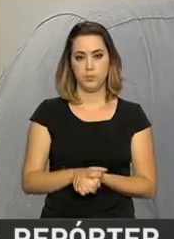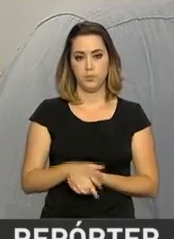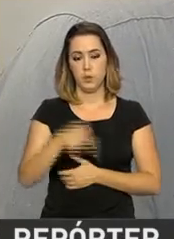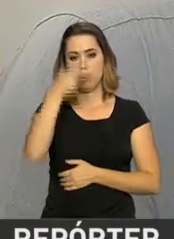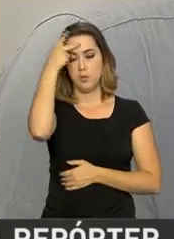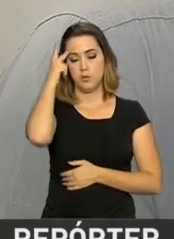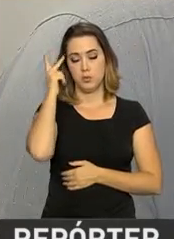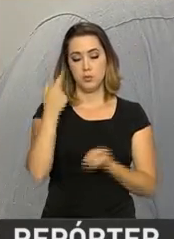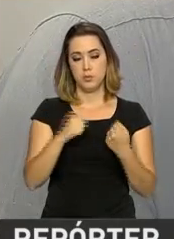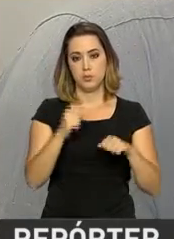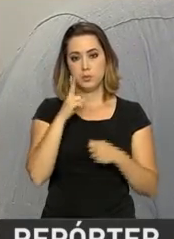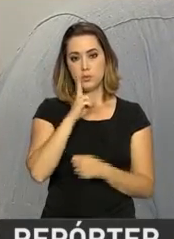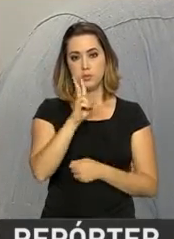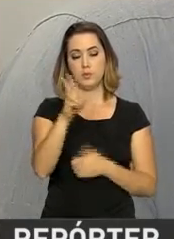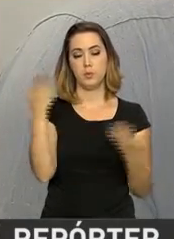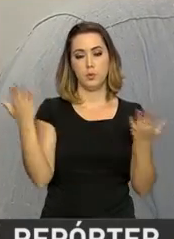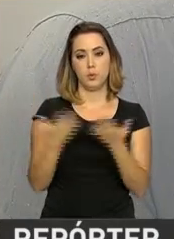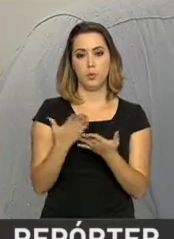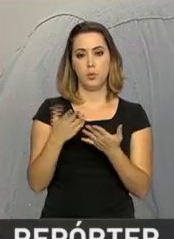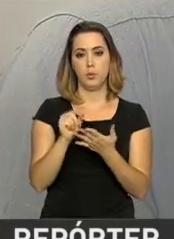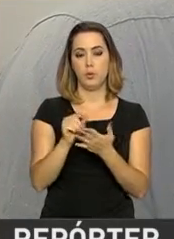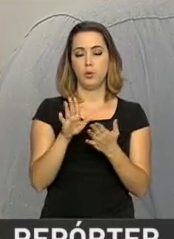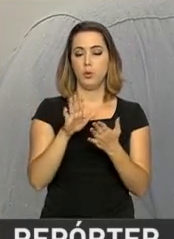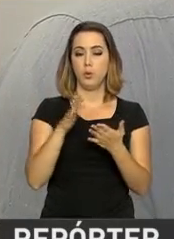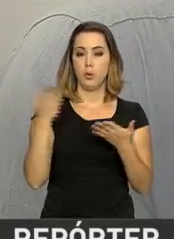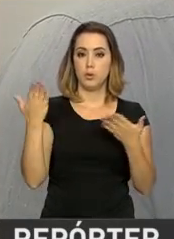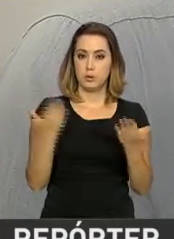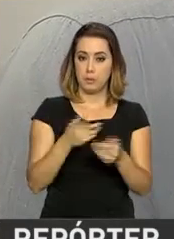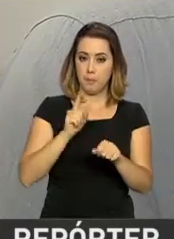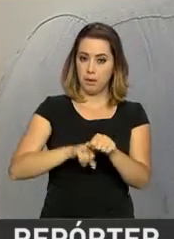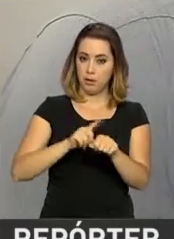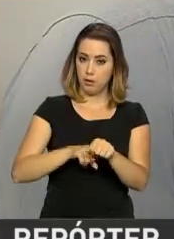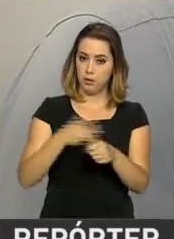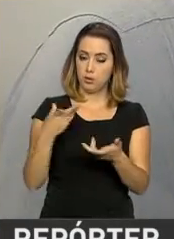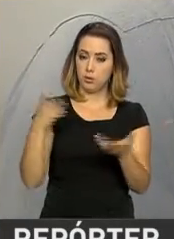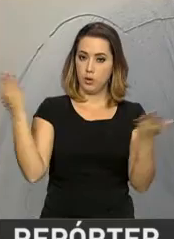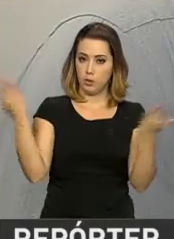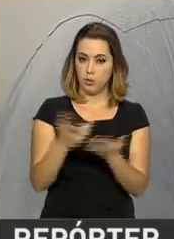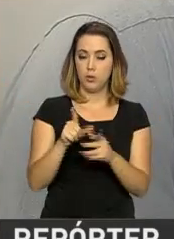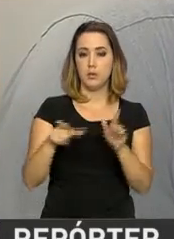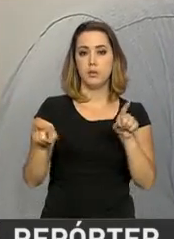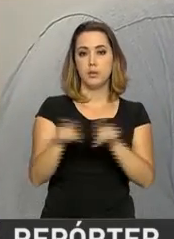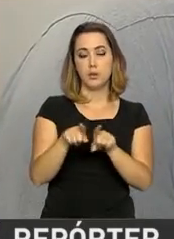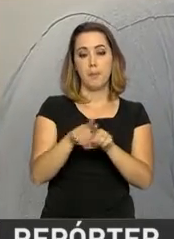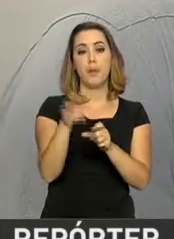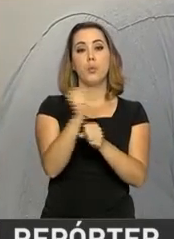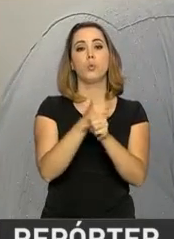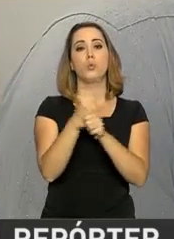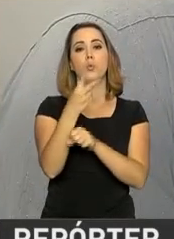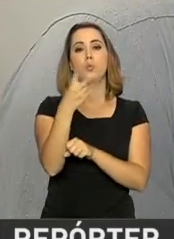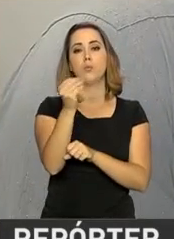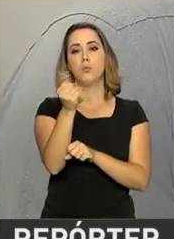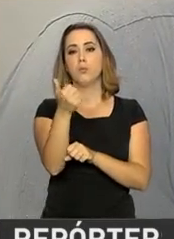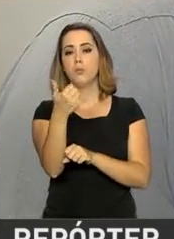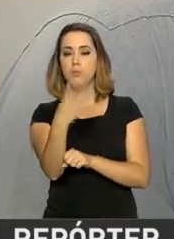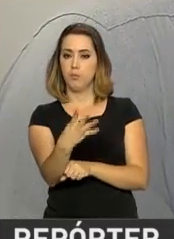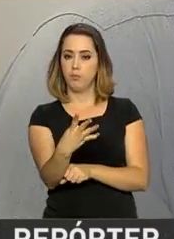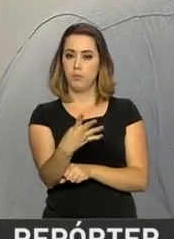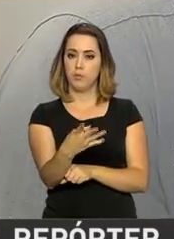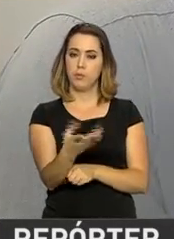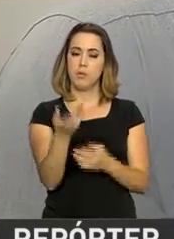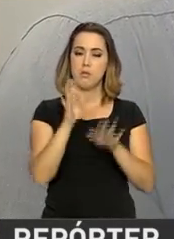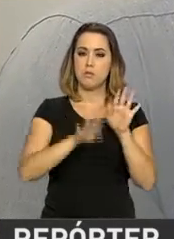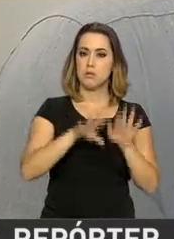está sendo feito o pagamento do calendário atual mais de 2014 então não é não é